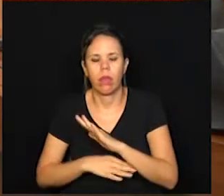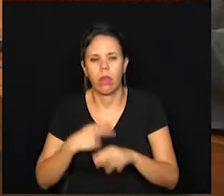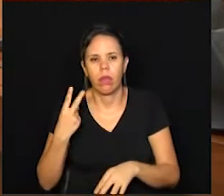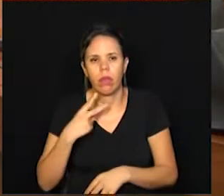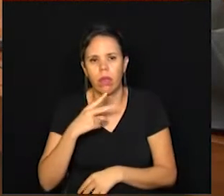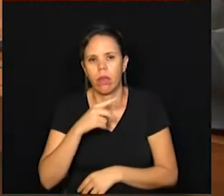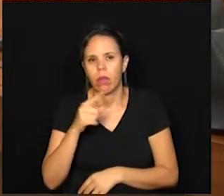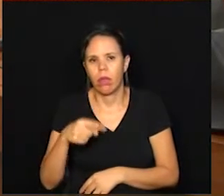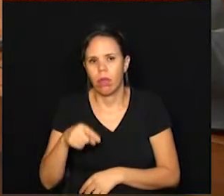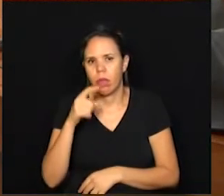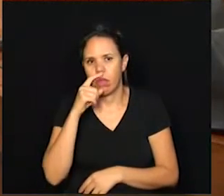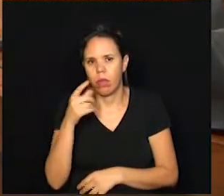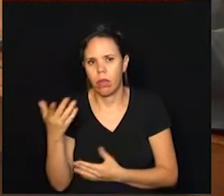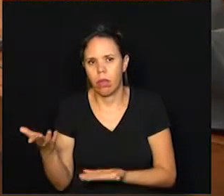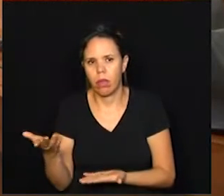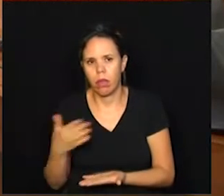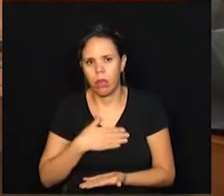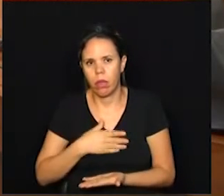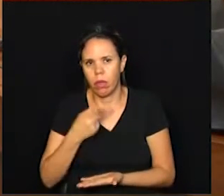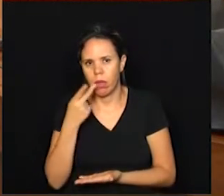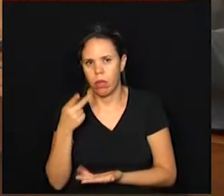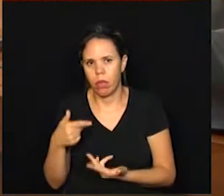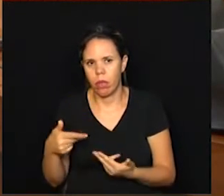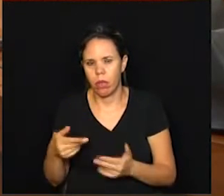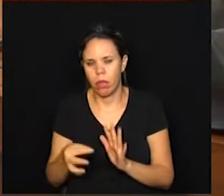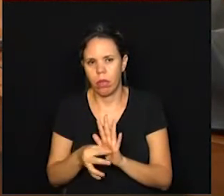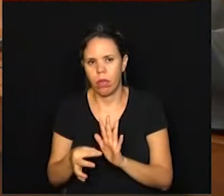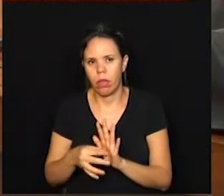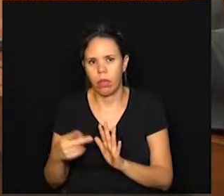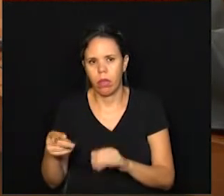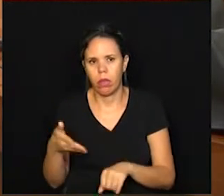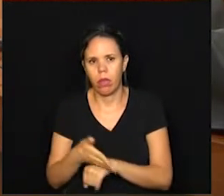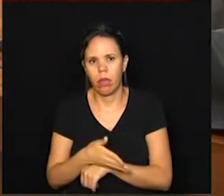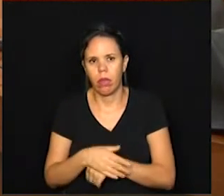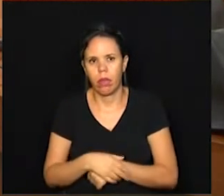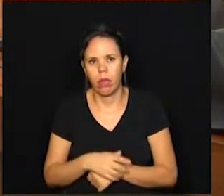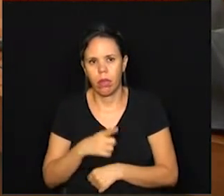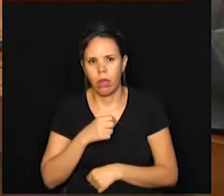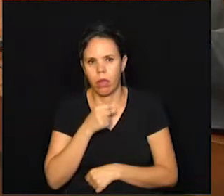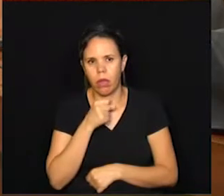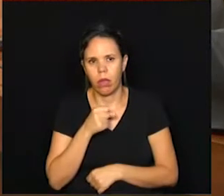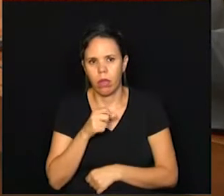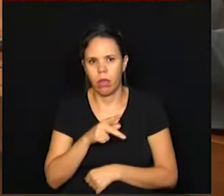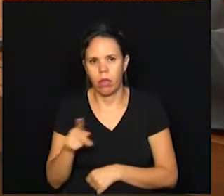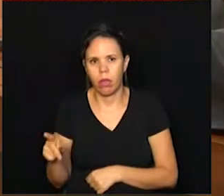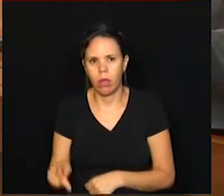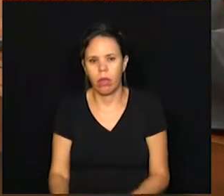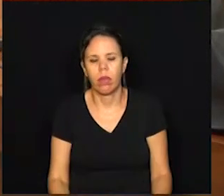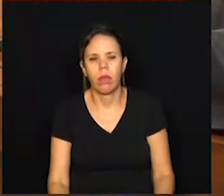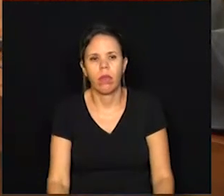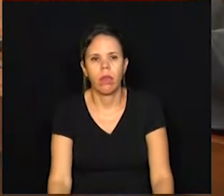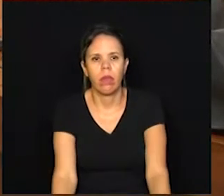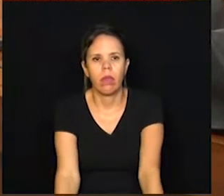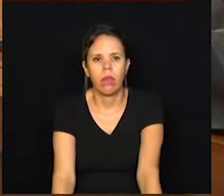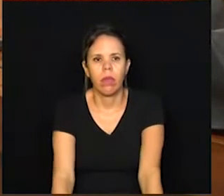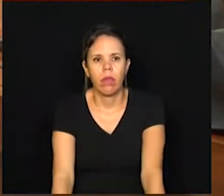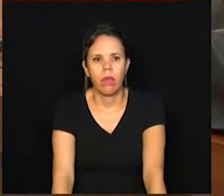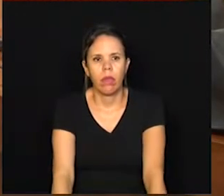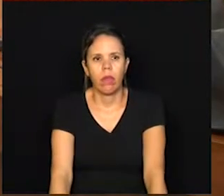Zé Carlos. Eu gostaria que ele também contribuísse com a sua participação. Tem a palavra também, presidente.